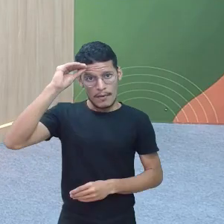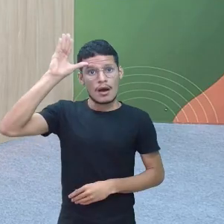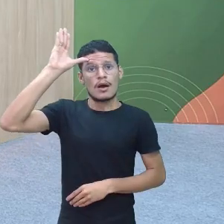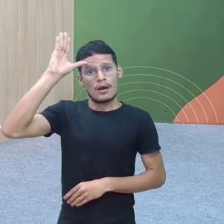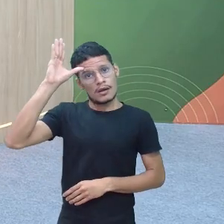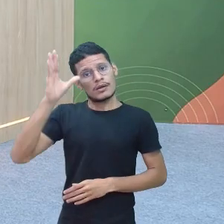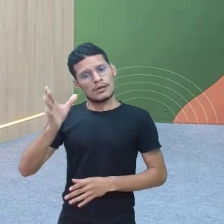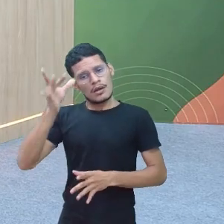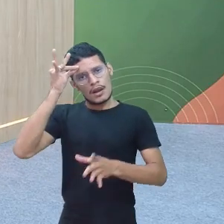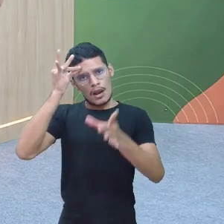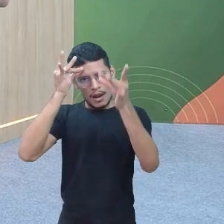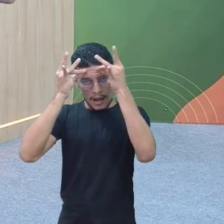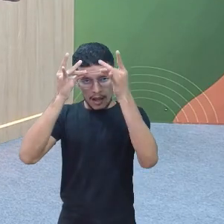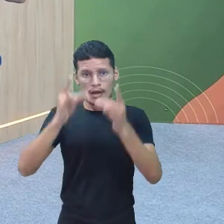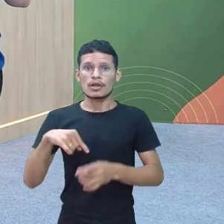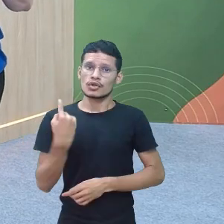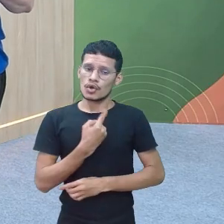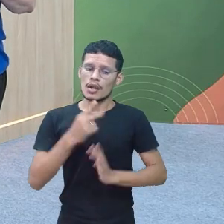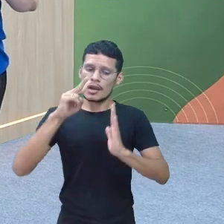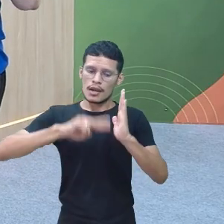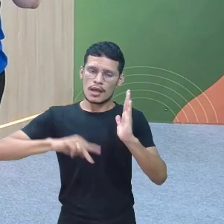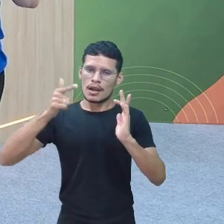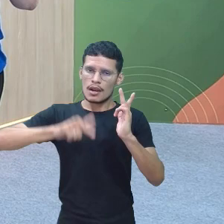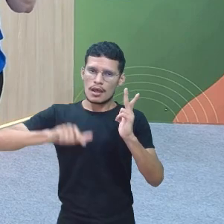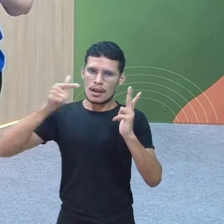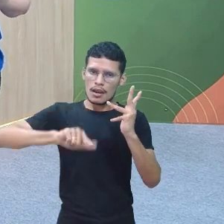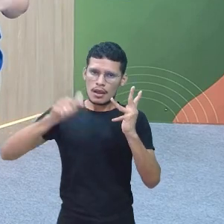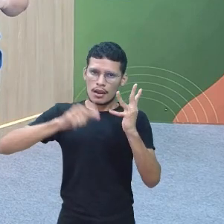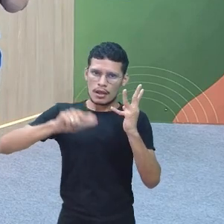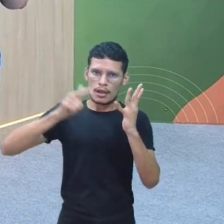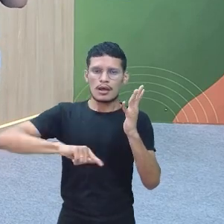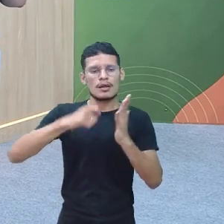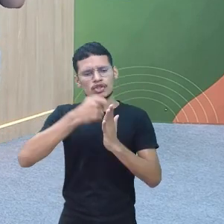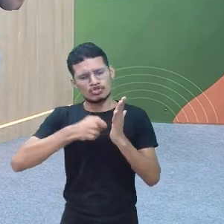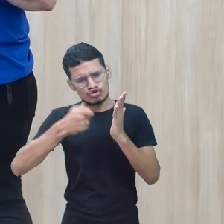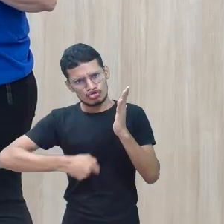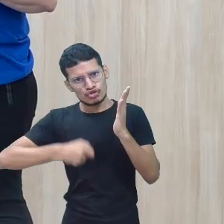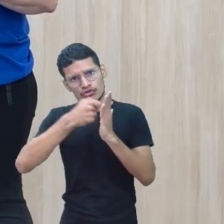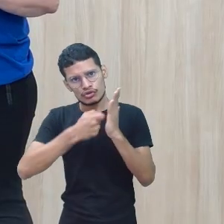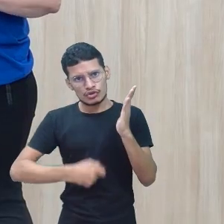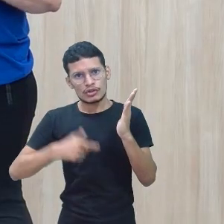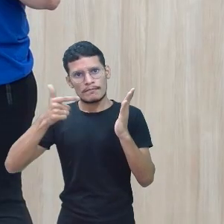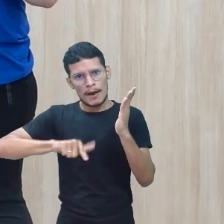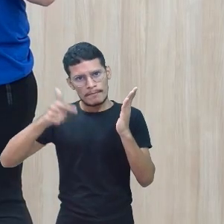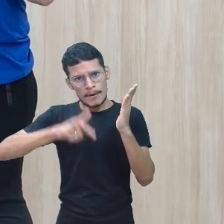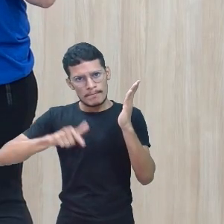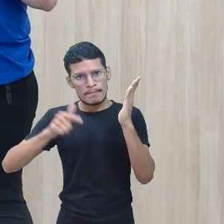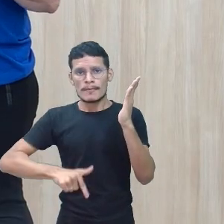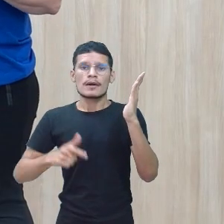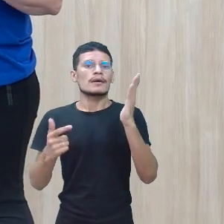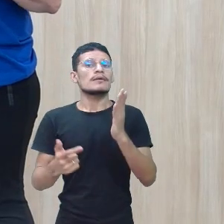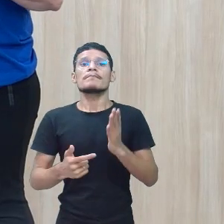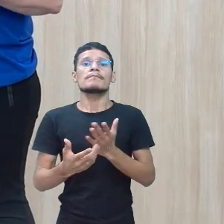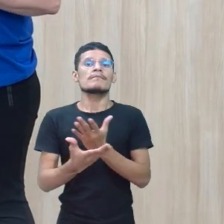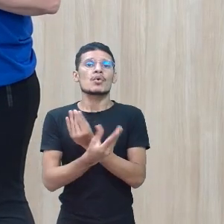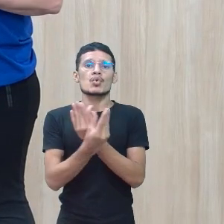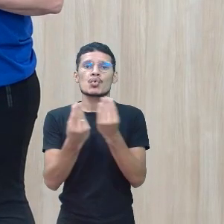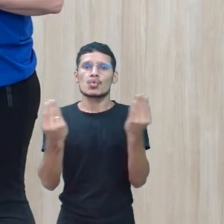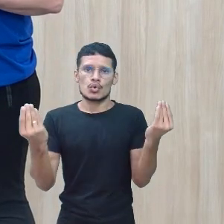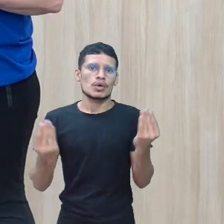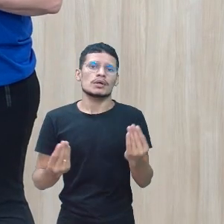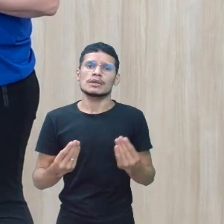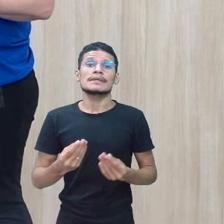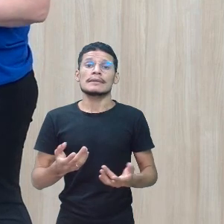fixado, nós precisamos ler, reler, escrever, reescrever, quantas vezes for